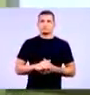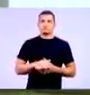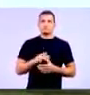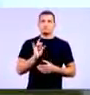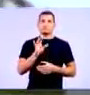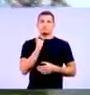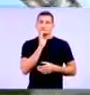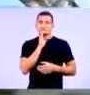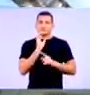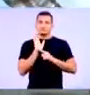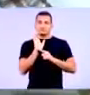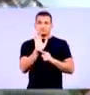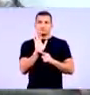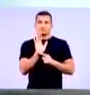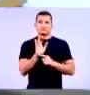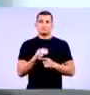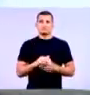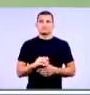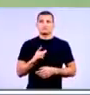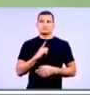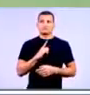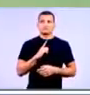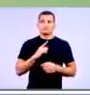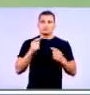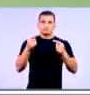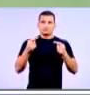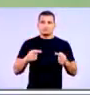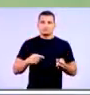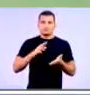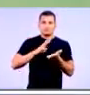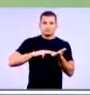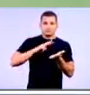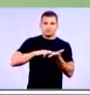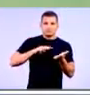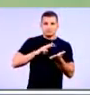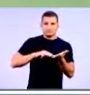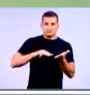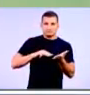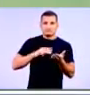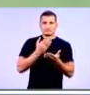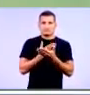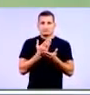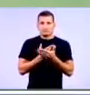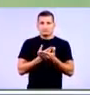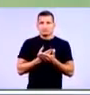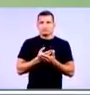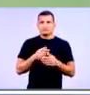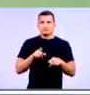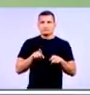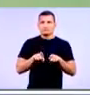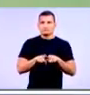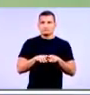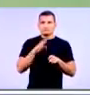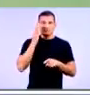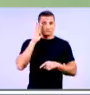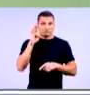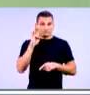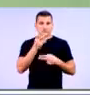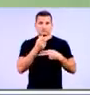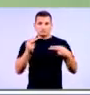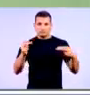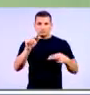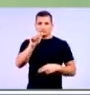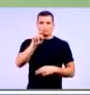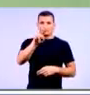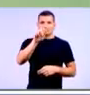destacando rapidamente, nós temos um questionário sobre a metodologia de estudo e os princípios das ferramentas do AVA, e